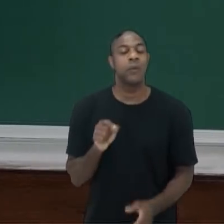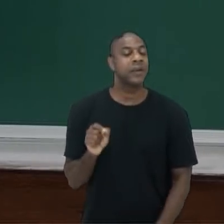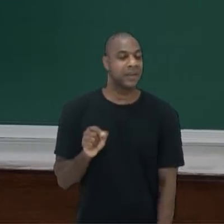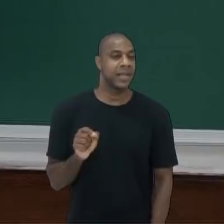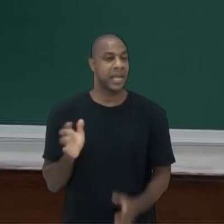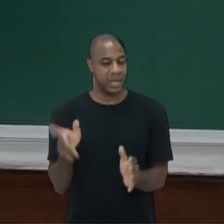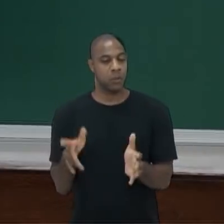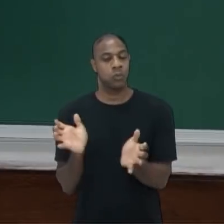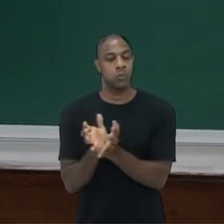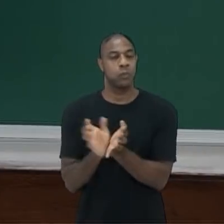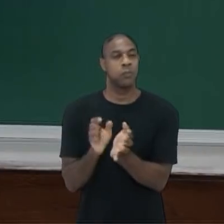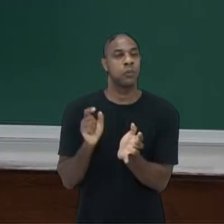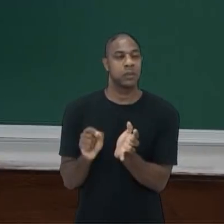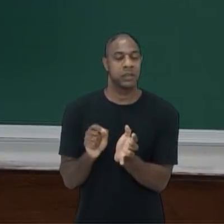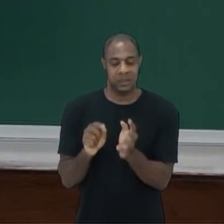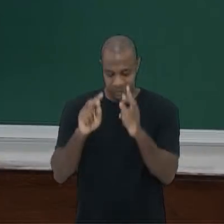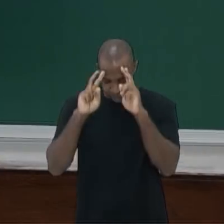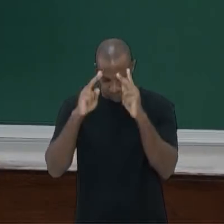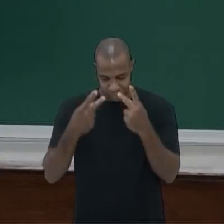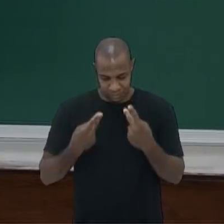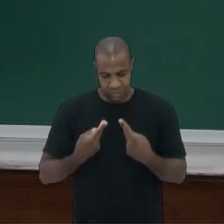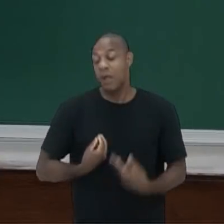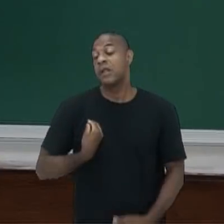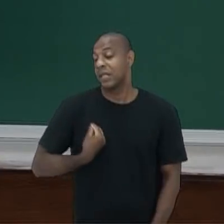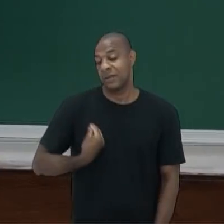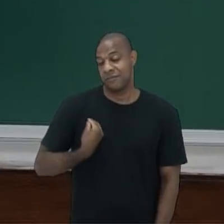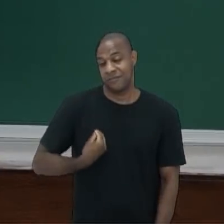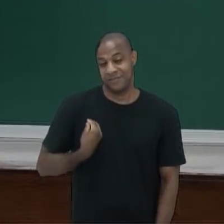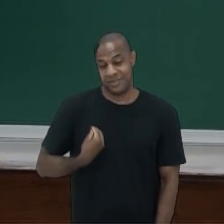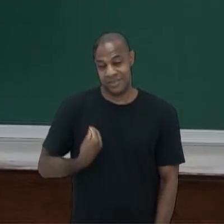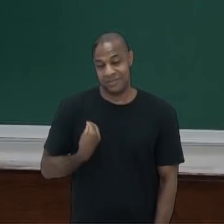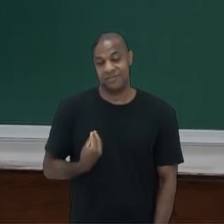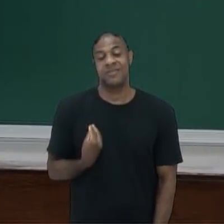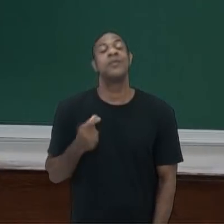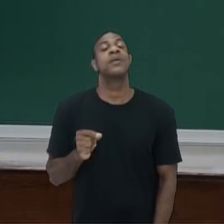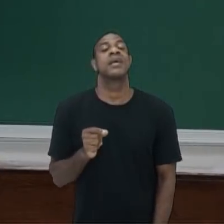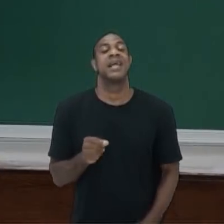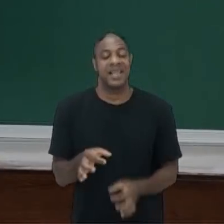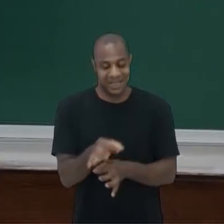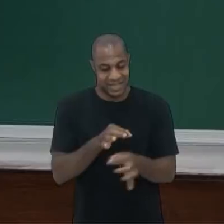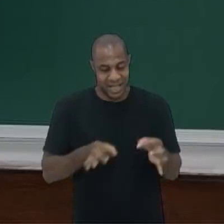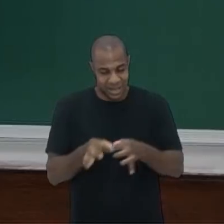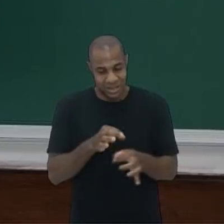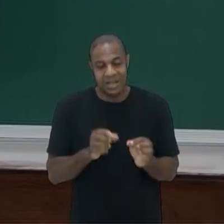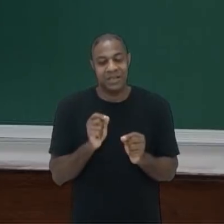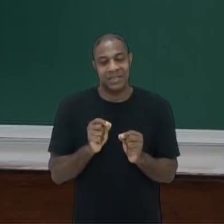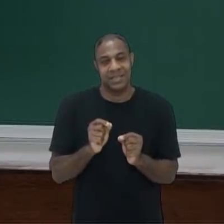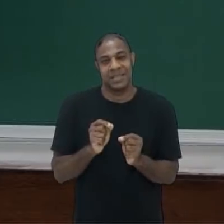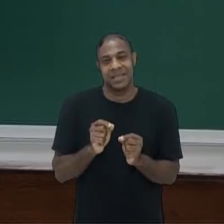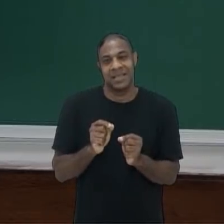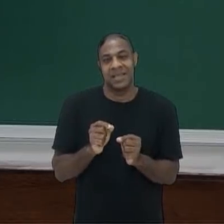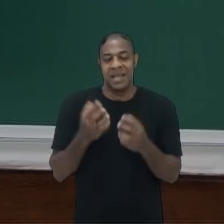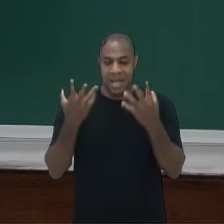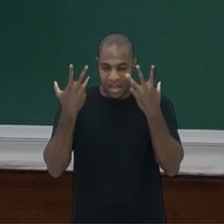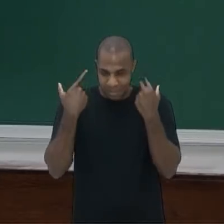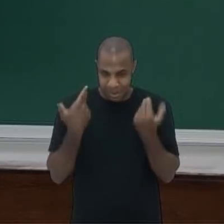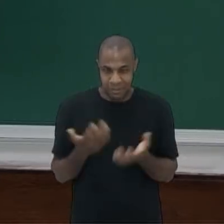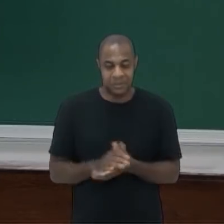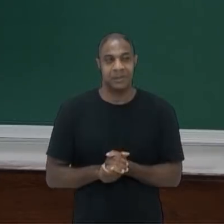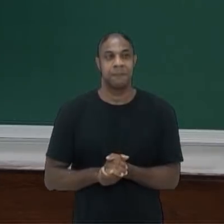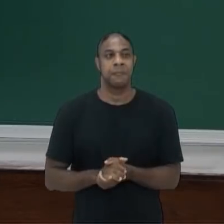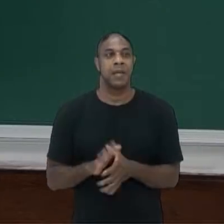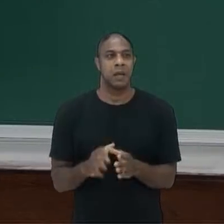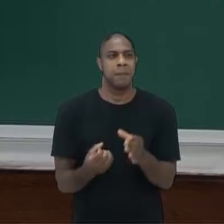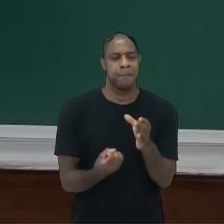considerados o quê? Seres vivos com células do tipo animal. Plantas e seres humanos,